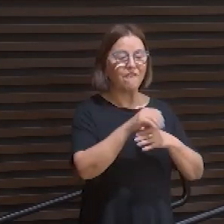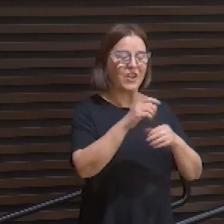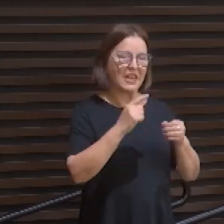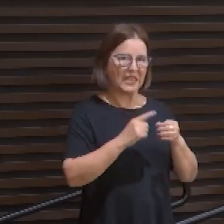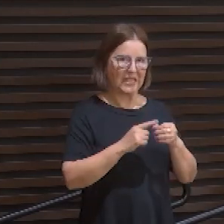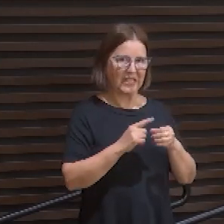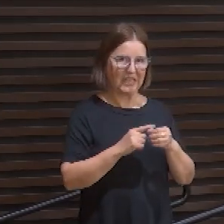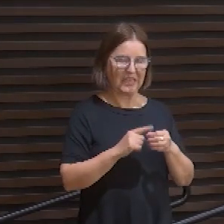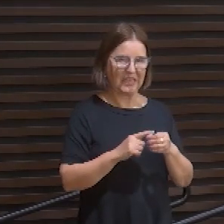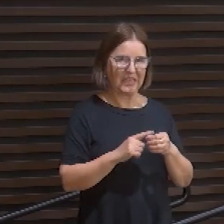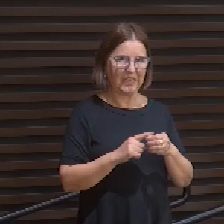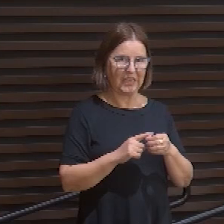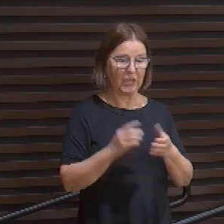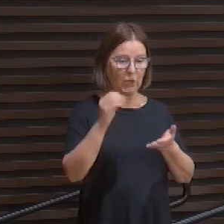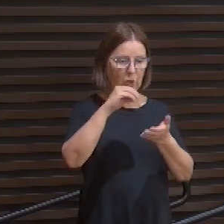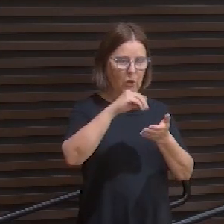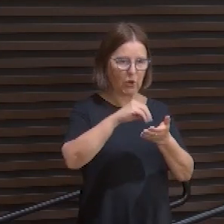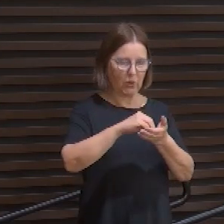montículo